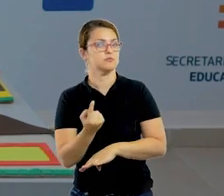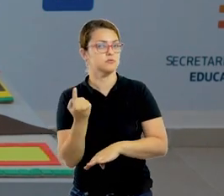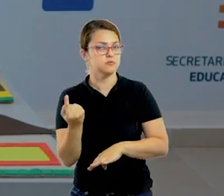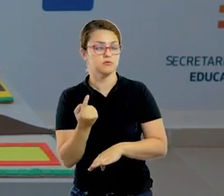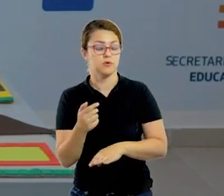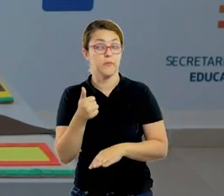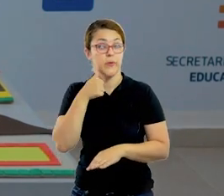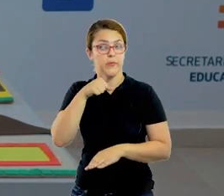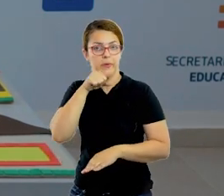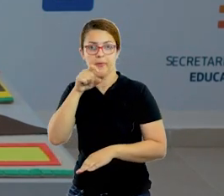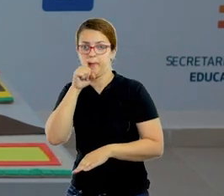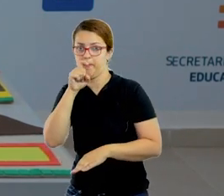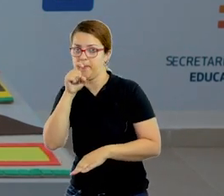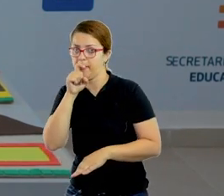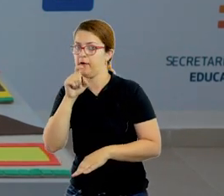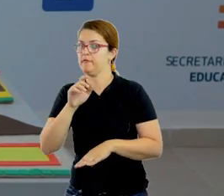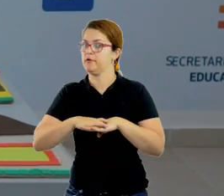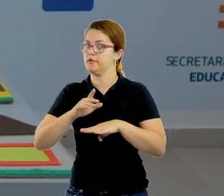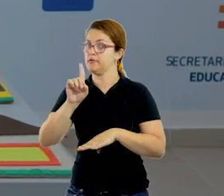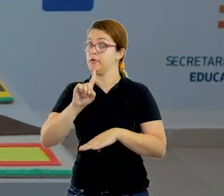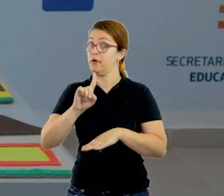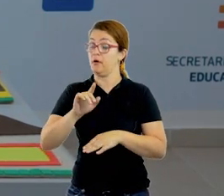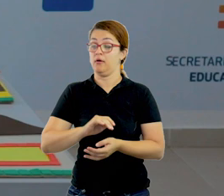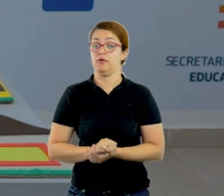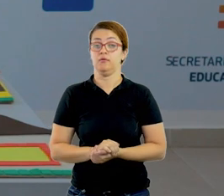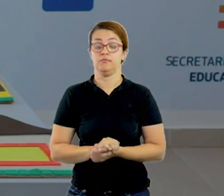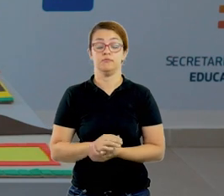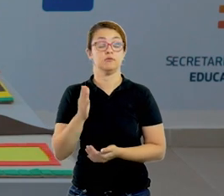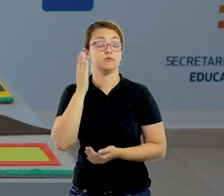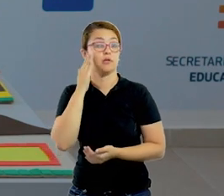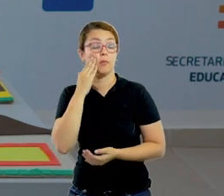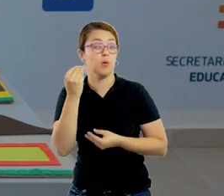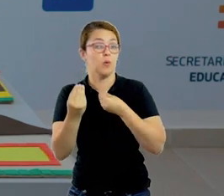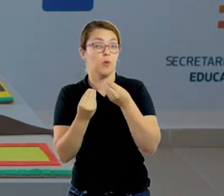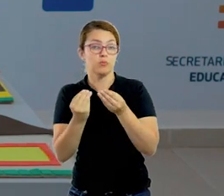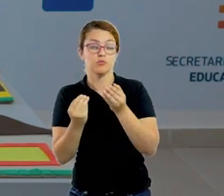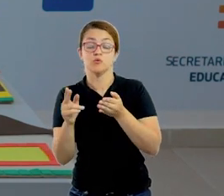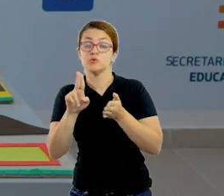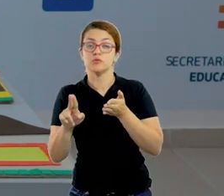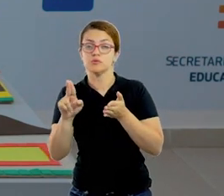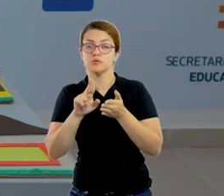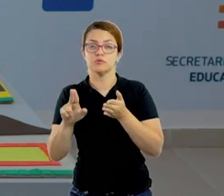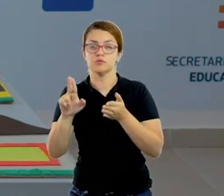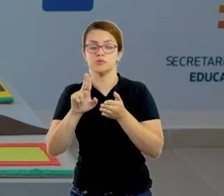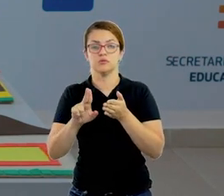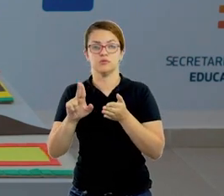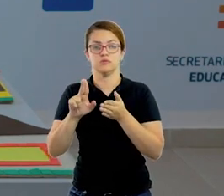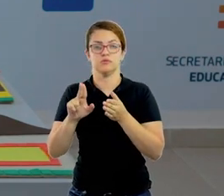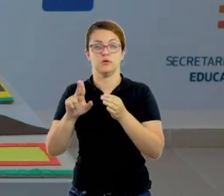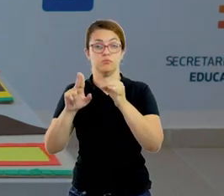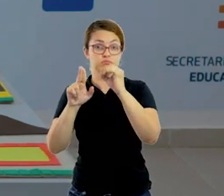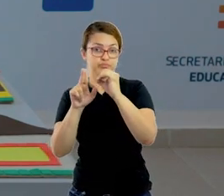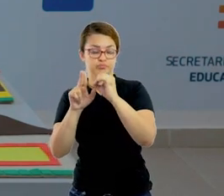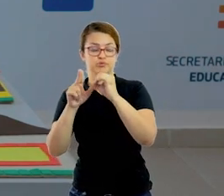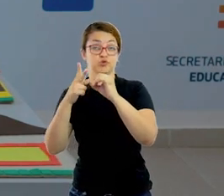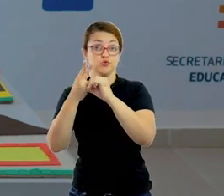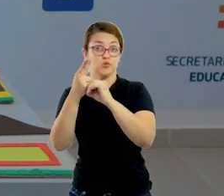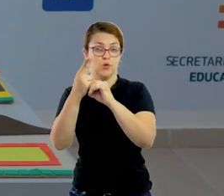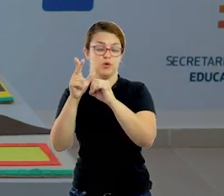que tem que fazer, não é o papai nem a mamãe. Então, para isso, a gente tem que aprender a manusear a tesoura. Buraquinho menor, você vai colocar o